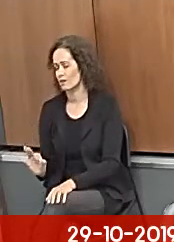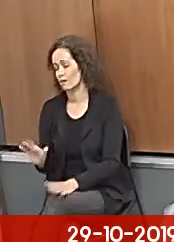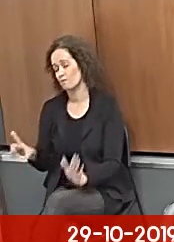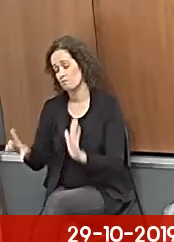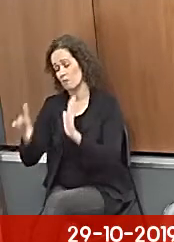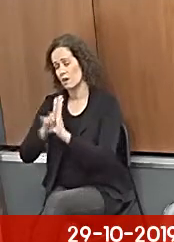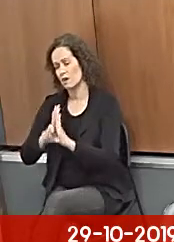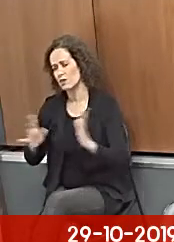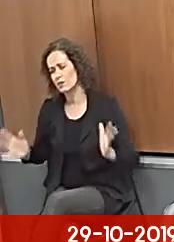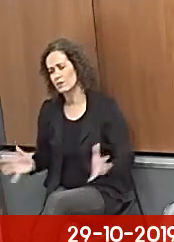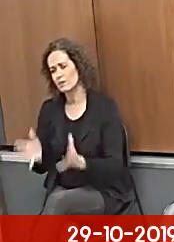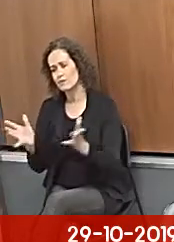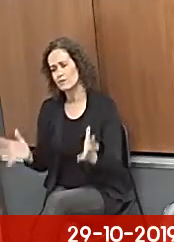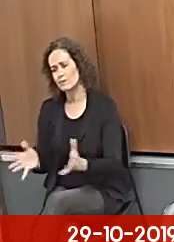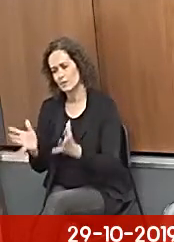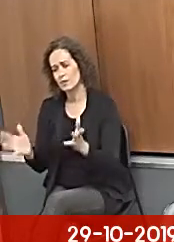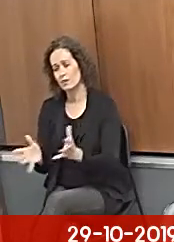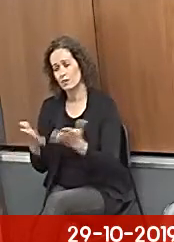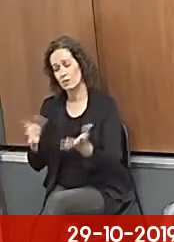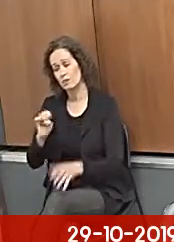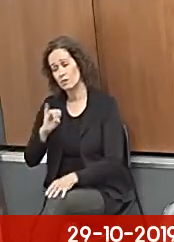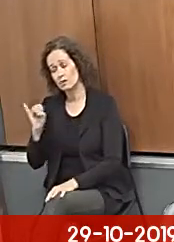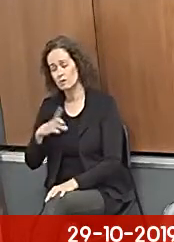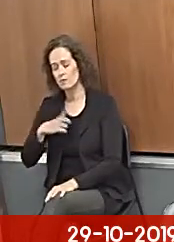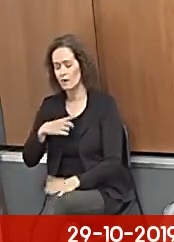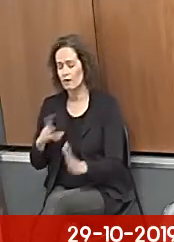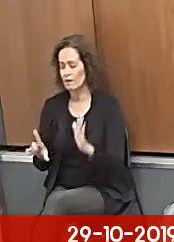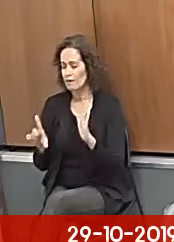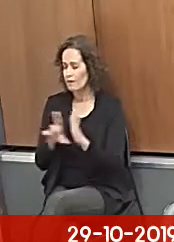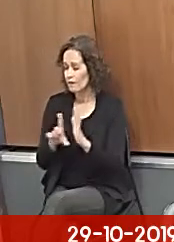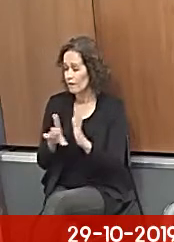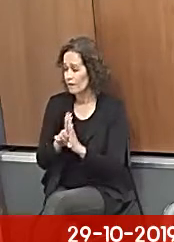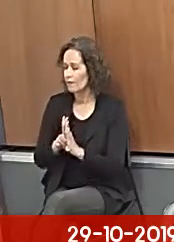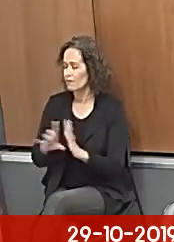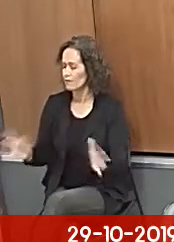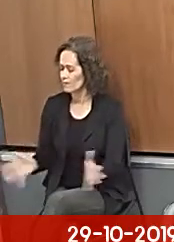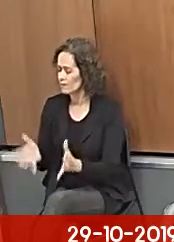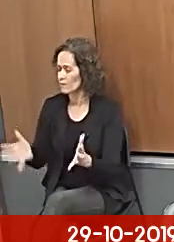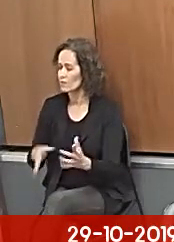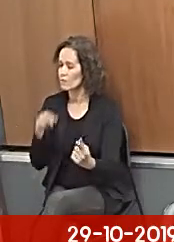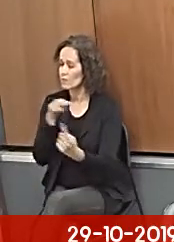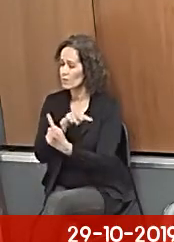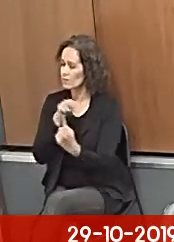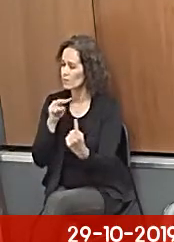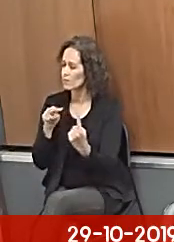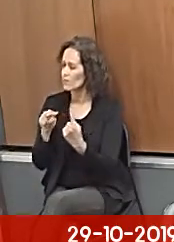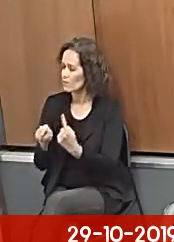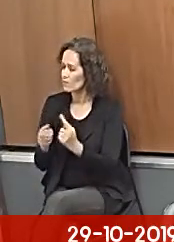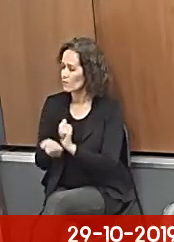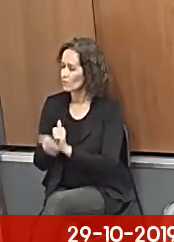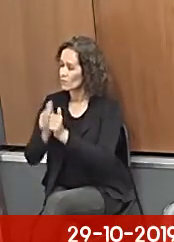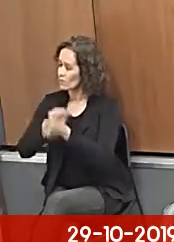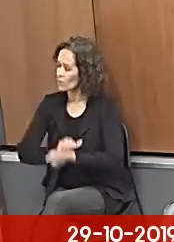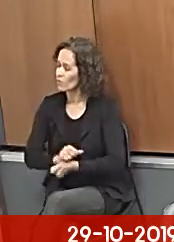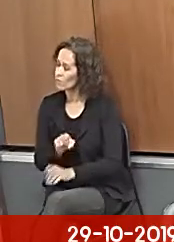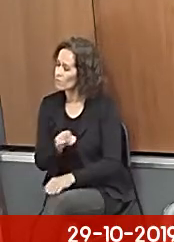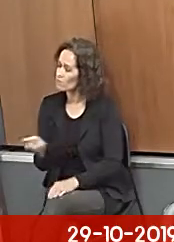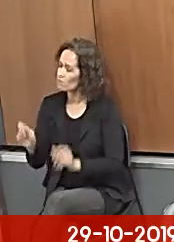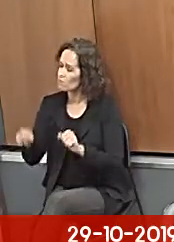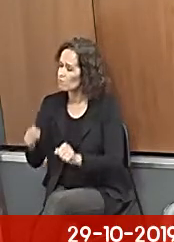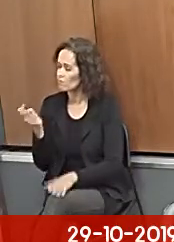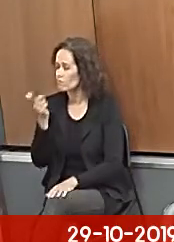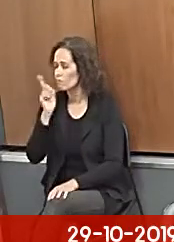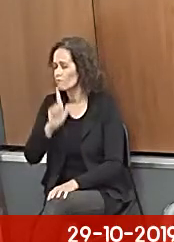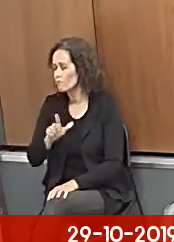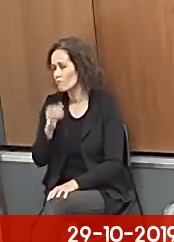incentivo, né? Que, de repente, se tem lei de incentivo nessa perspectiva para o esporte de rendimento, você pode conseguir, por exemplo, de repente,